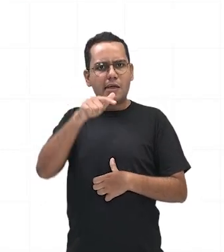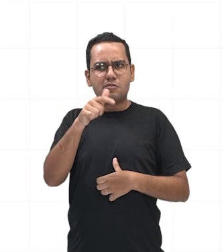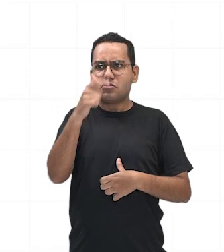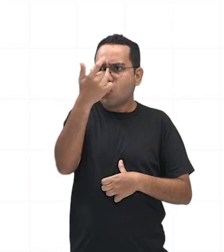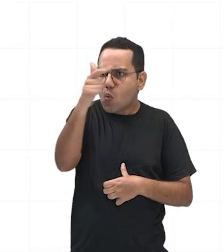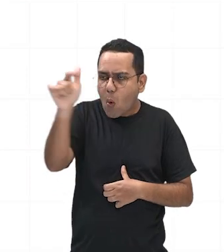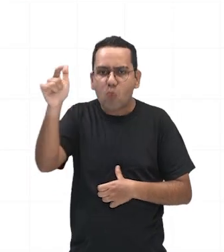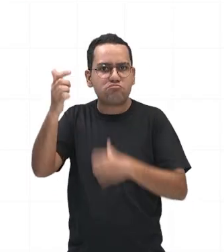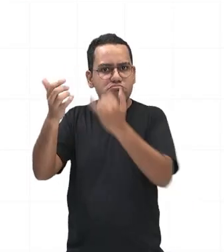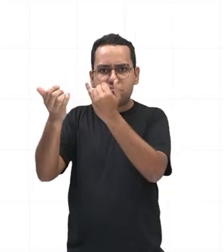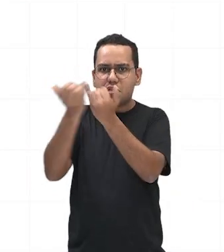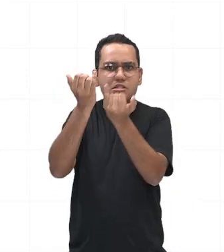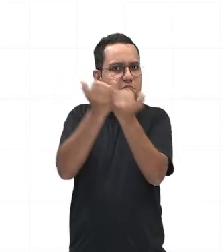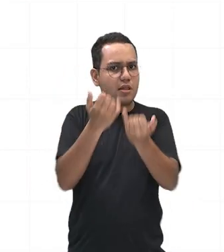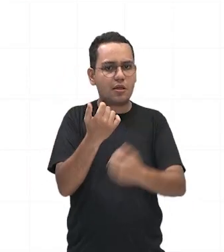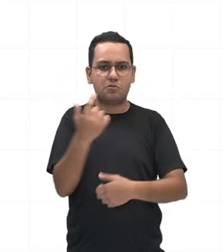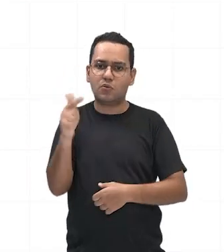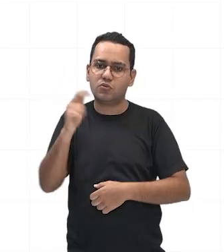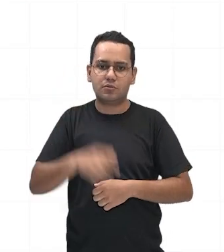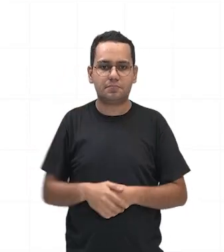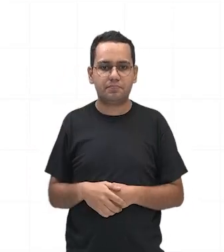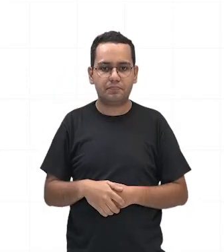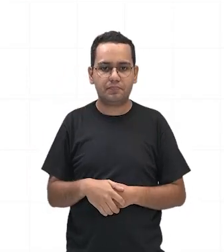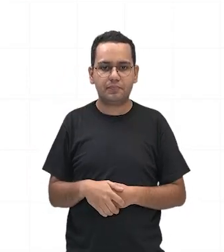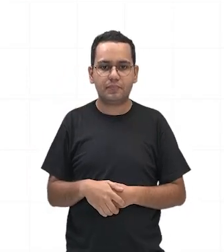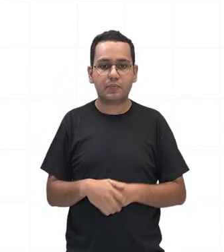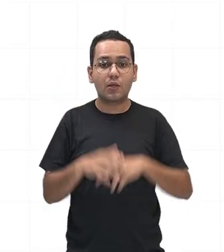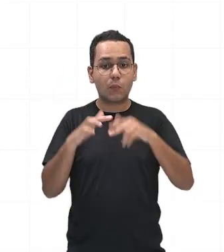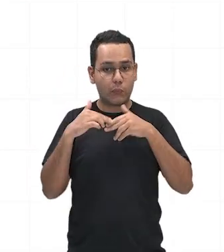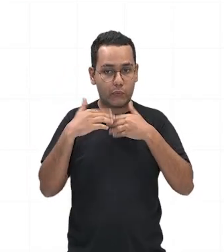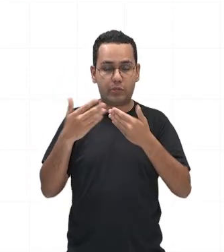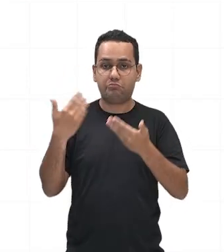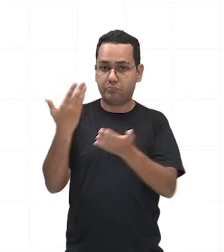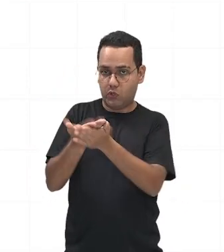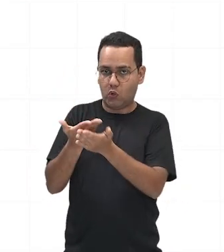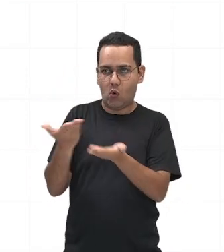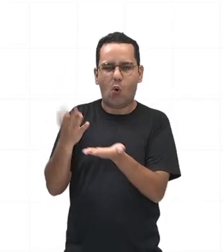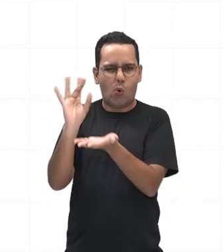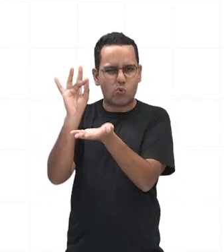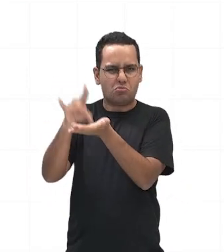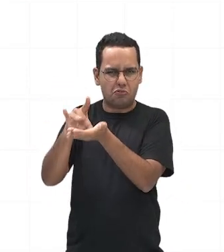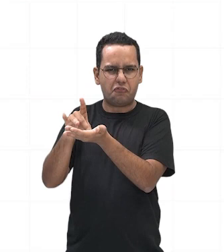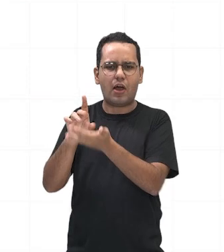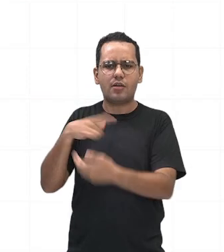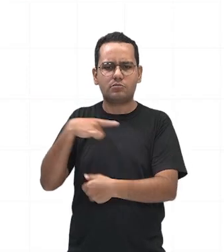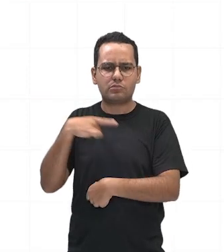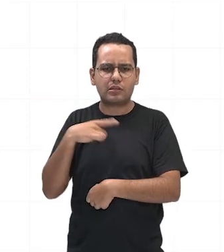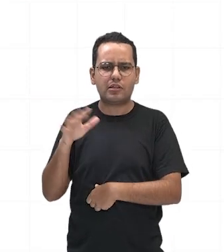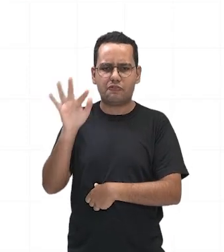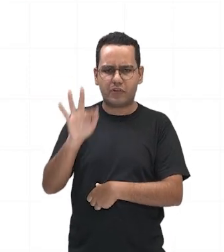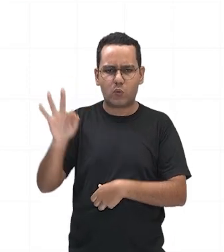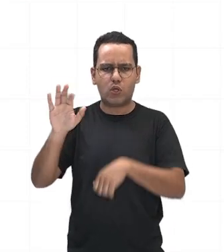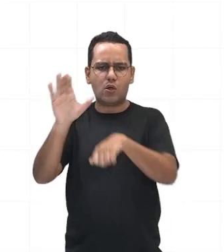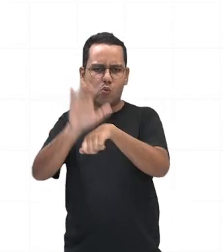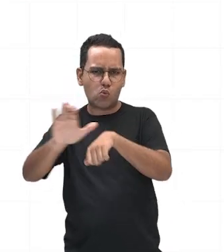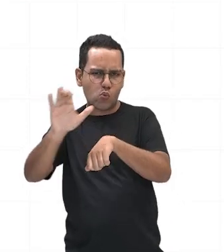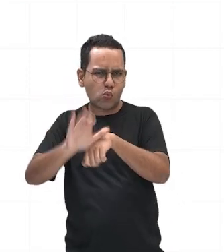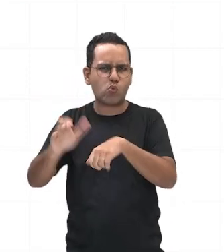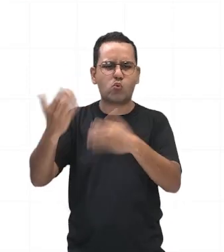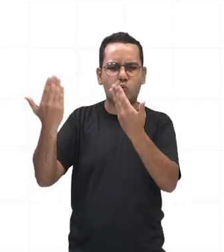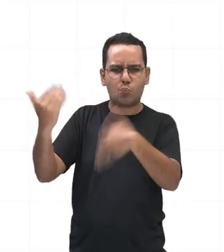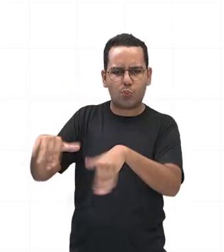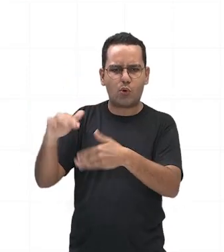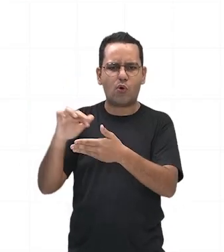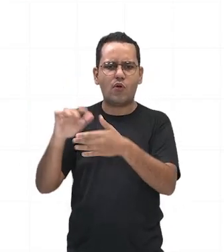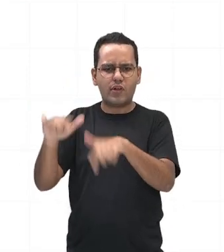Grécia ou na Roma Antiga. A instituição que conhecemos atualmente, com as suas faculdades, os cursos, os exames e